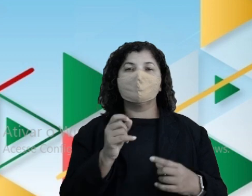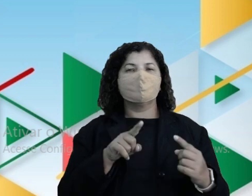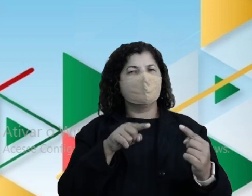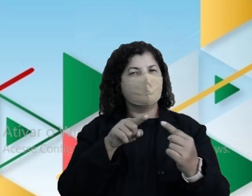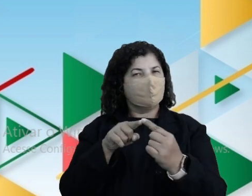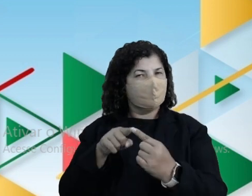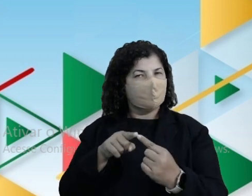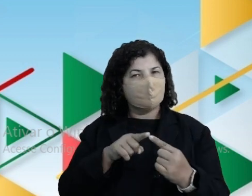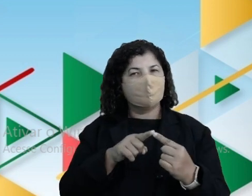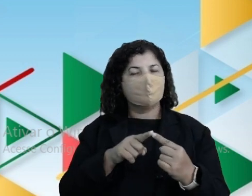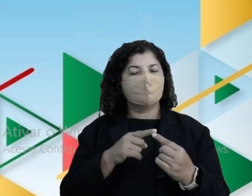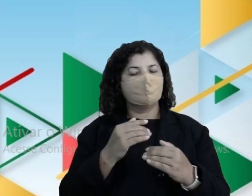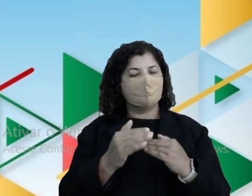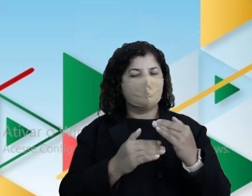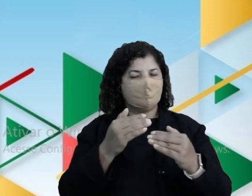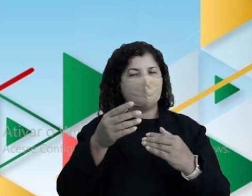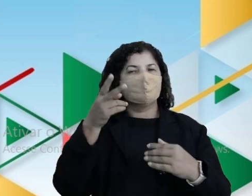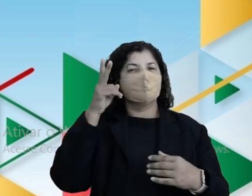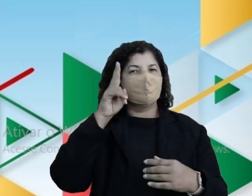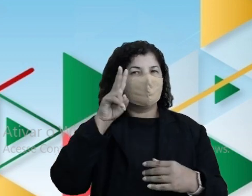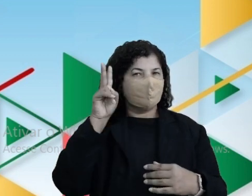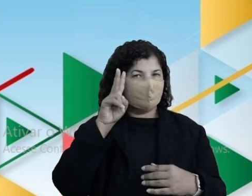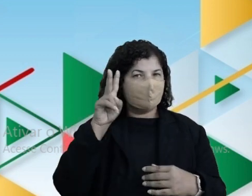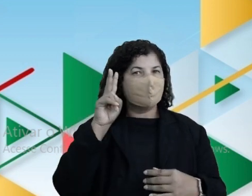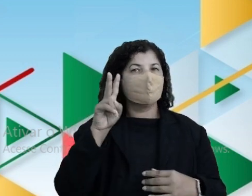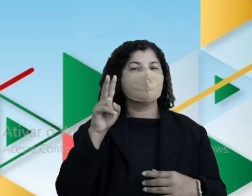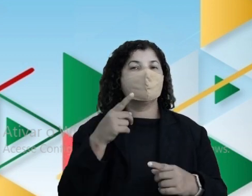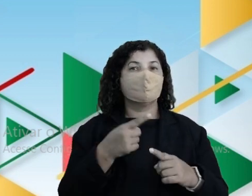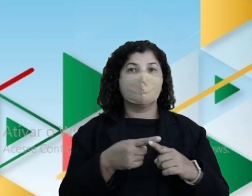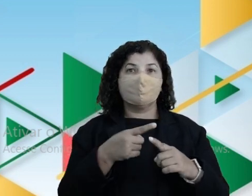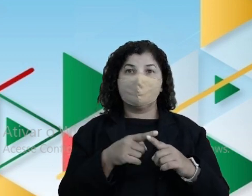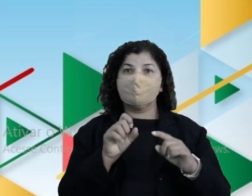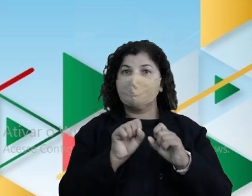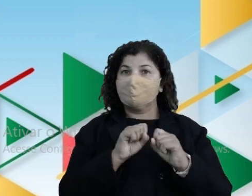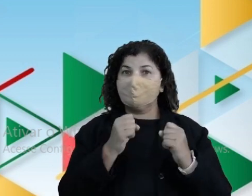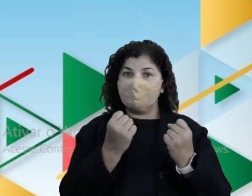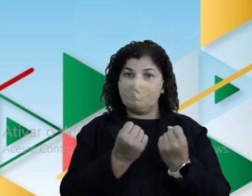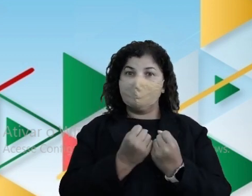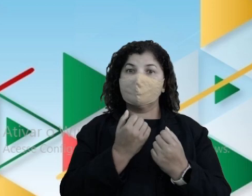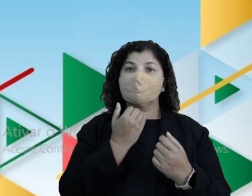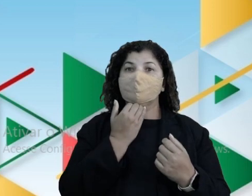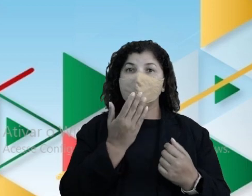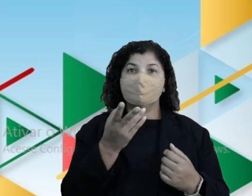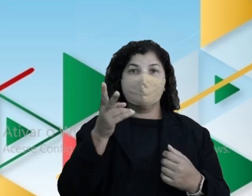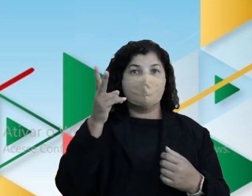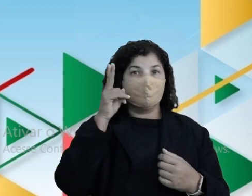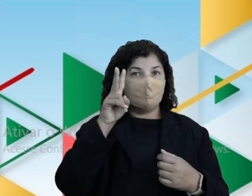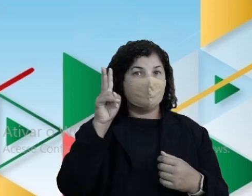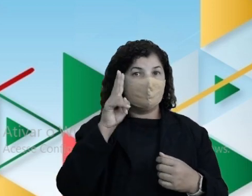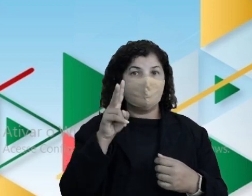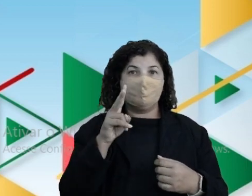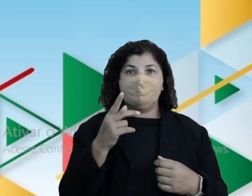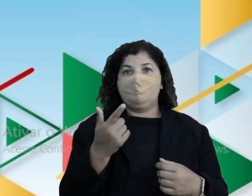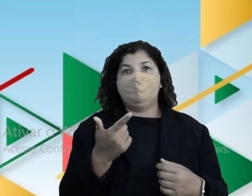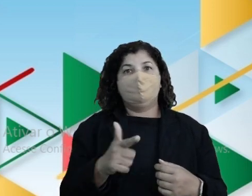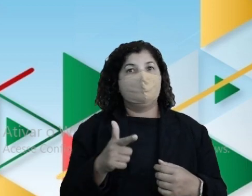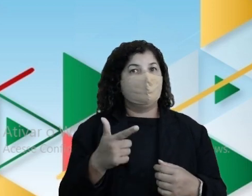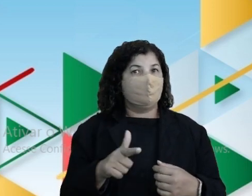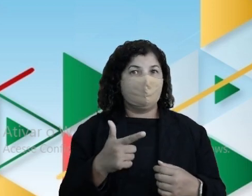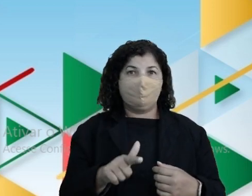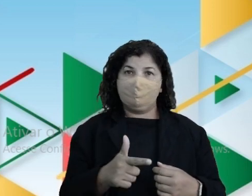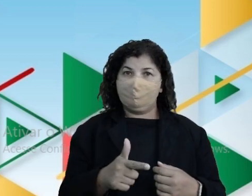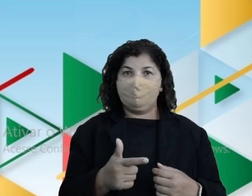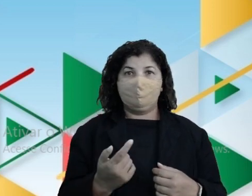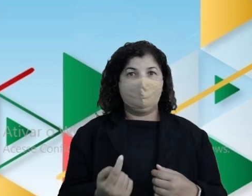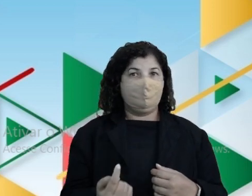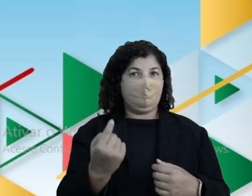para a reconstrução da história. Porque uma sociedade sem história não tem passado,